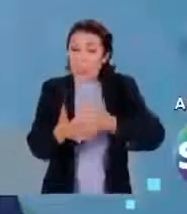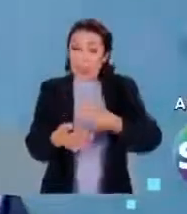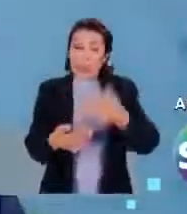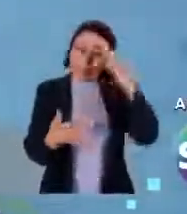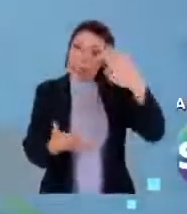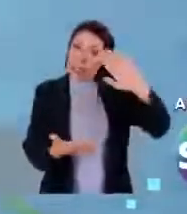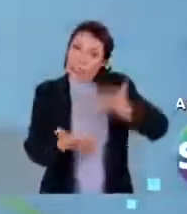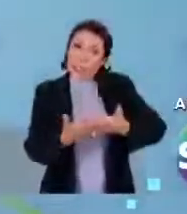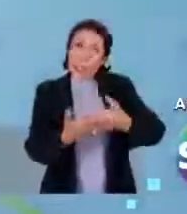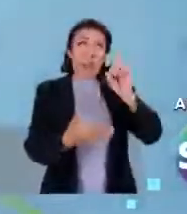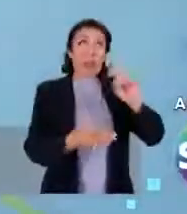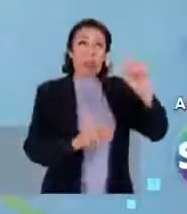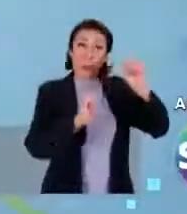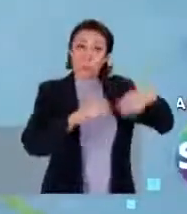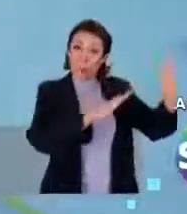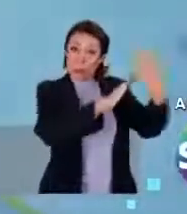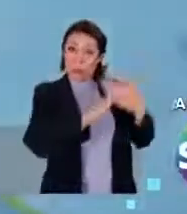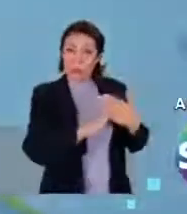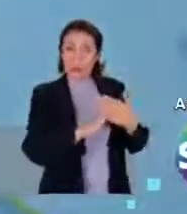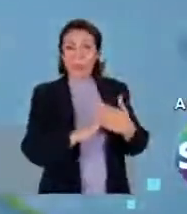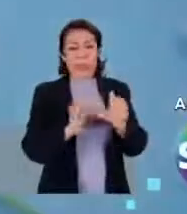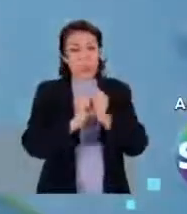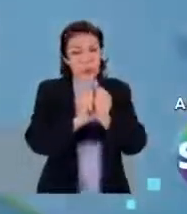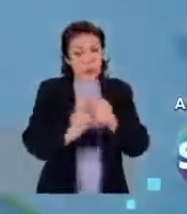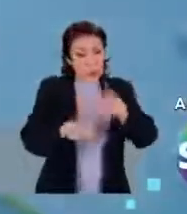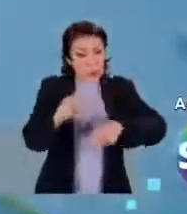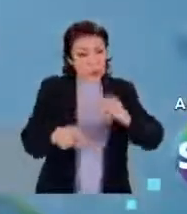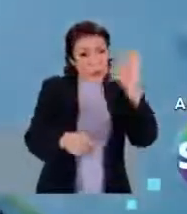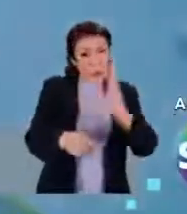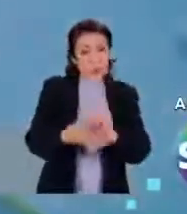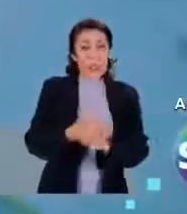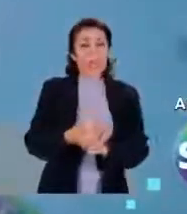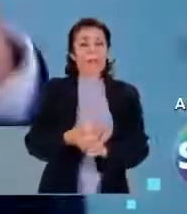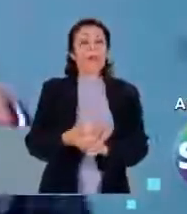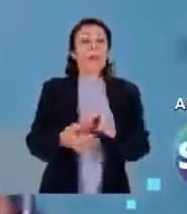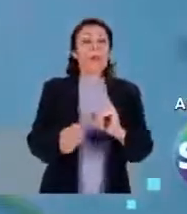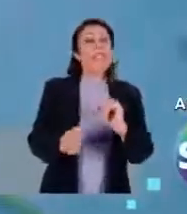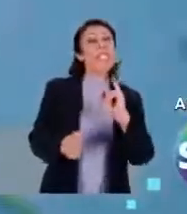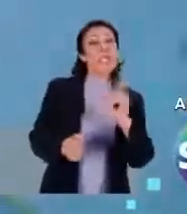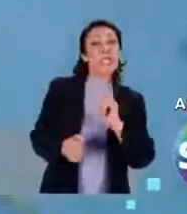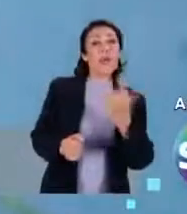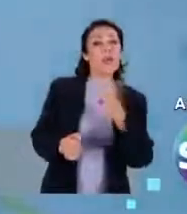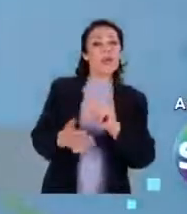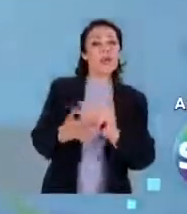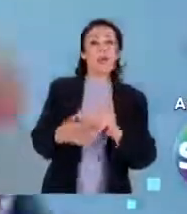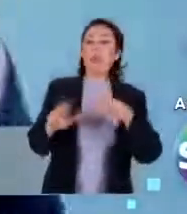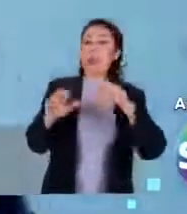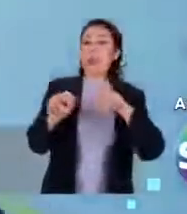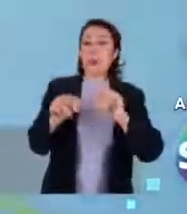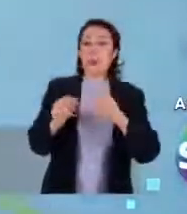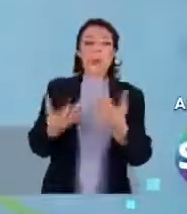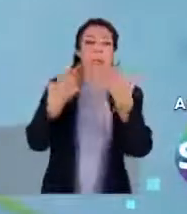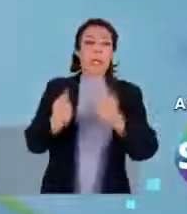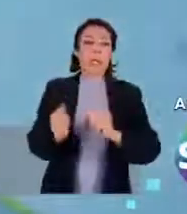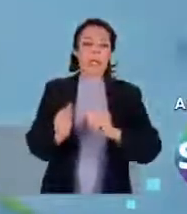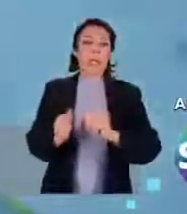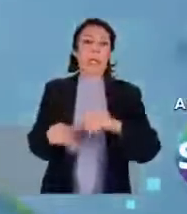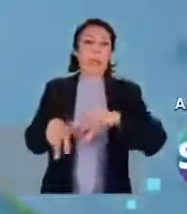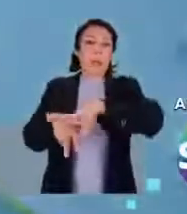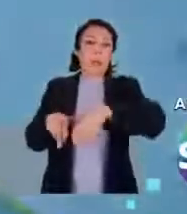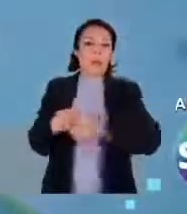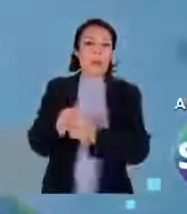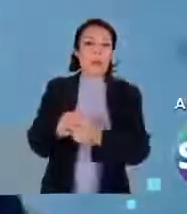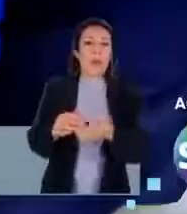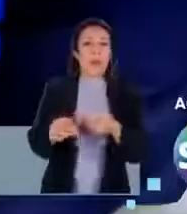ajudar a iluminar o povo brasileiro mas eu se eu não tiver êxito eu vou dizer meu filho eu não me vendi eu não ensinei para você que